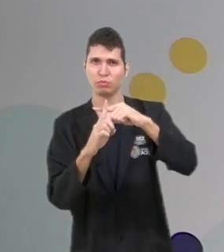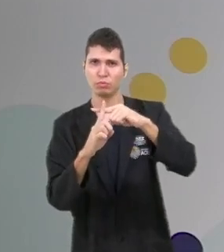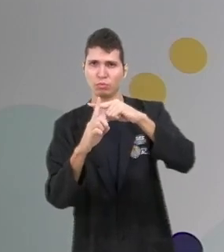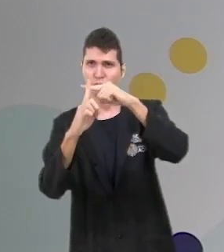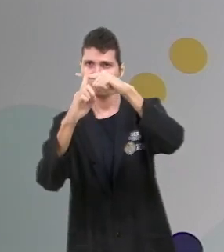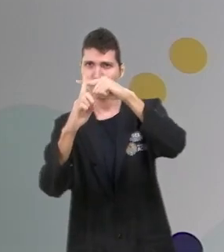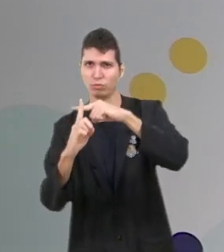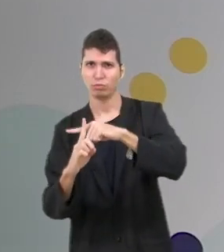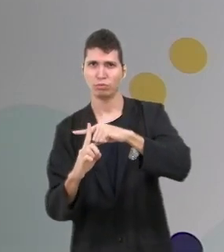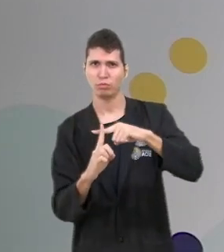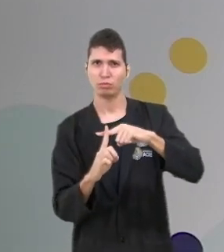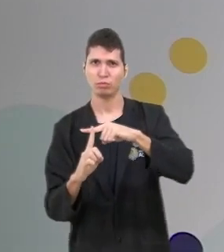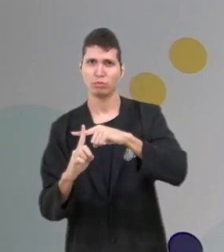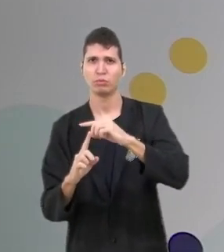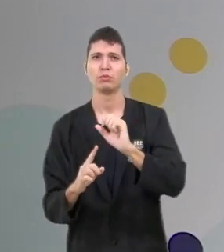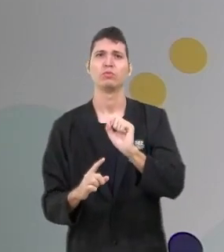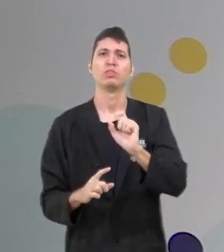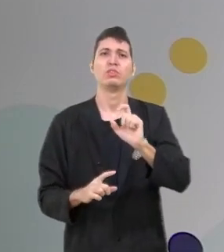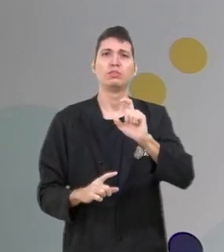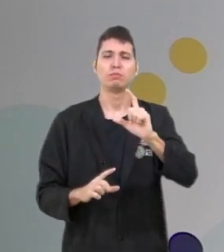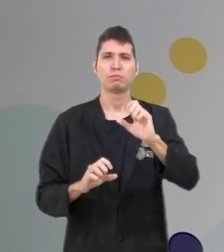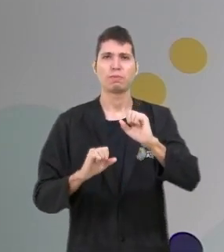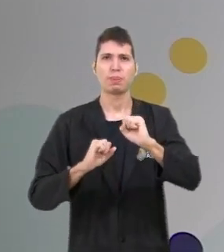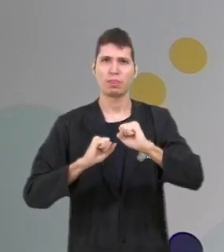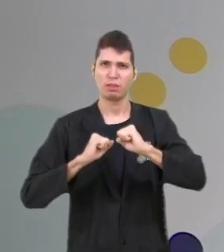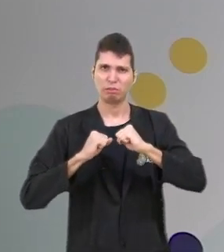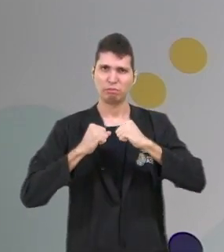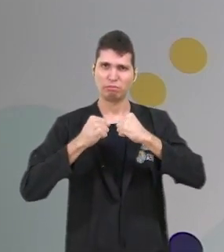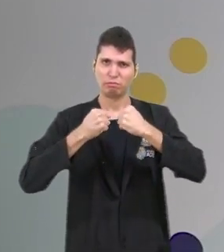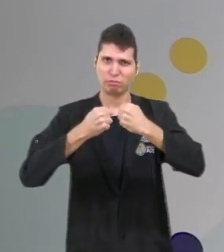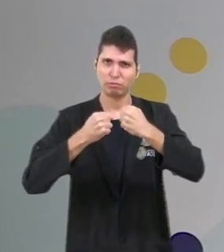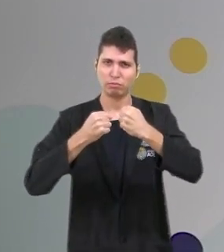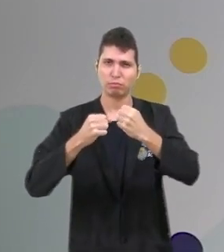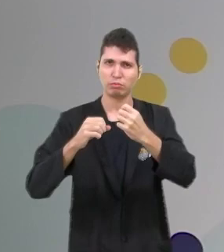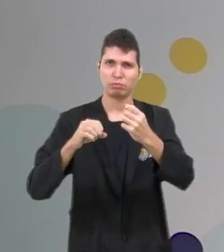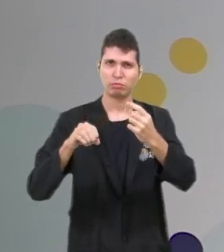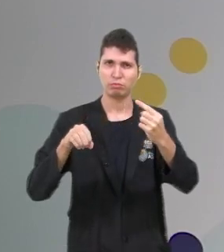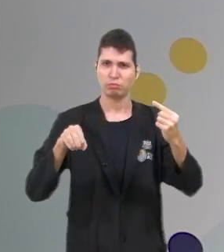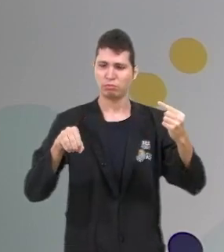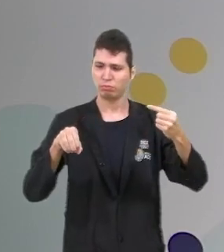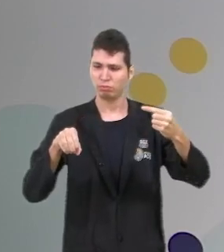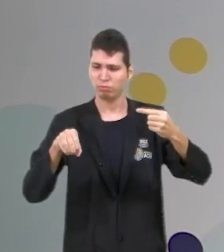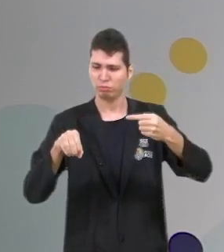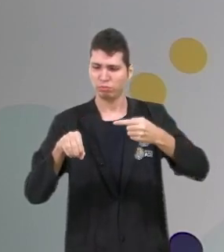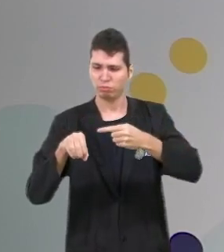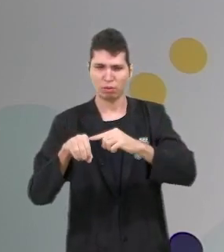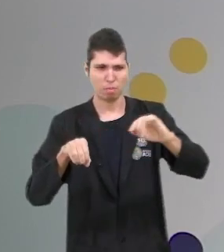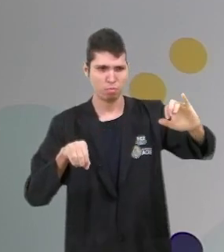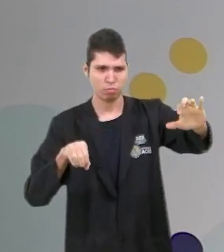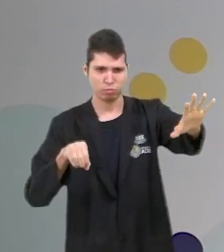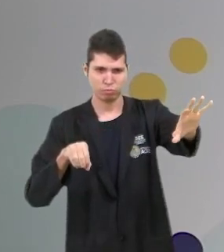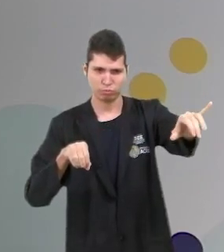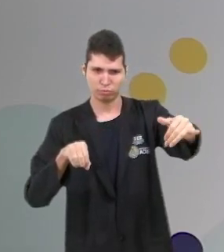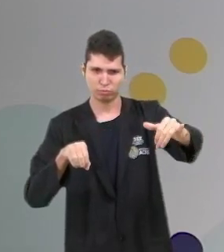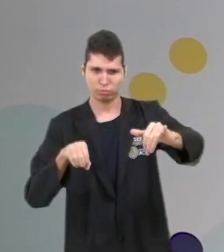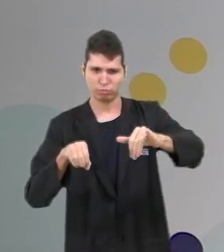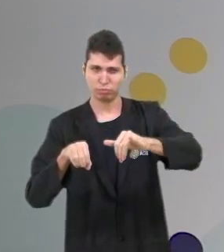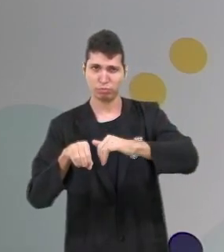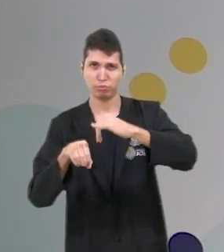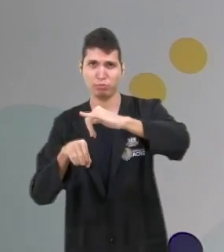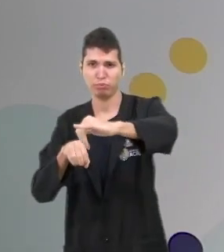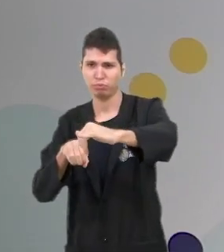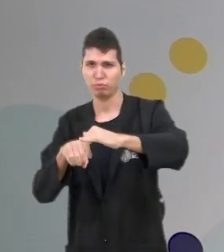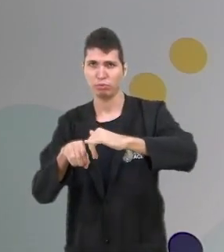uma maior força para o centro do seu núcleo, ou seja, ele vai puxar com mais intensidade